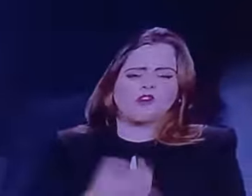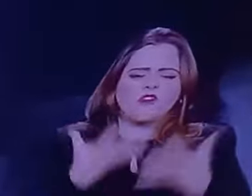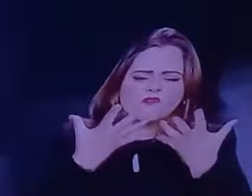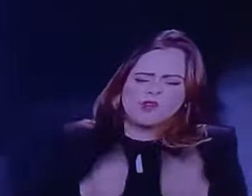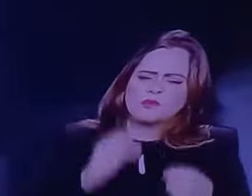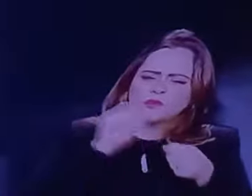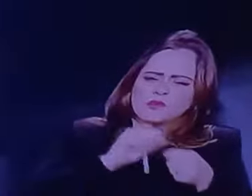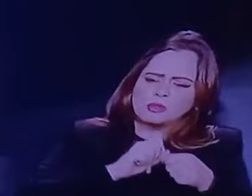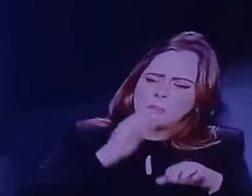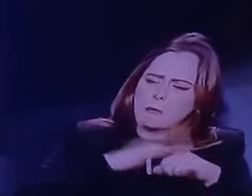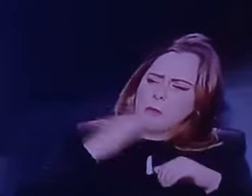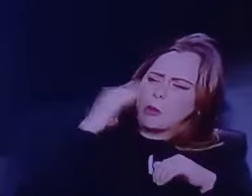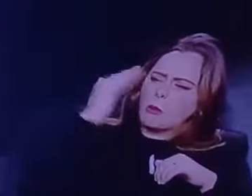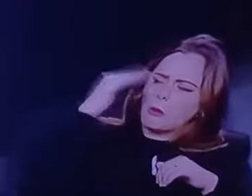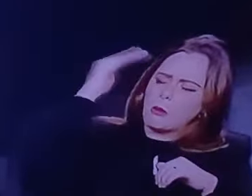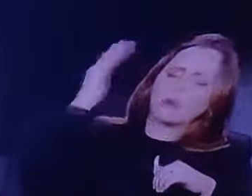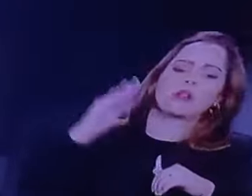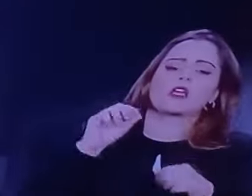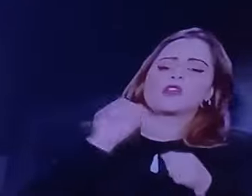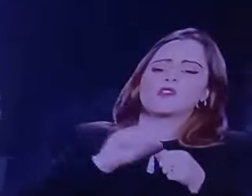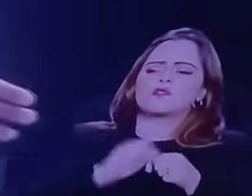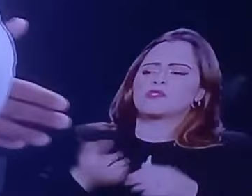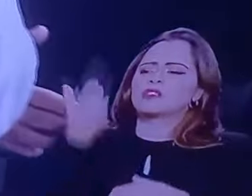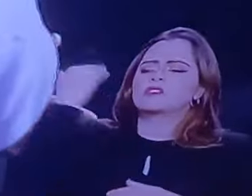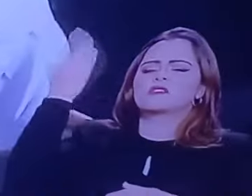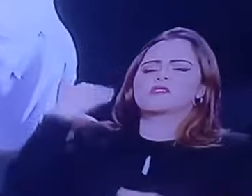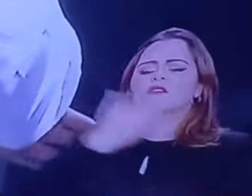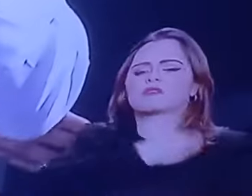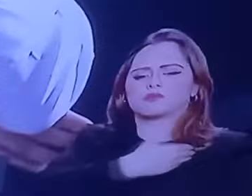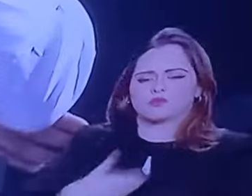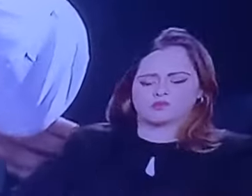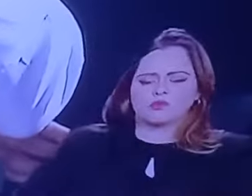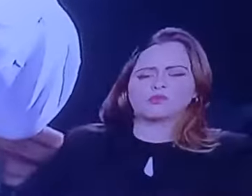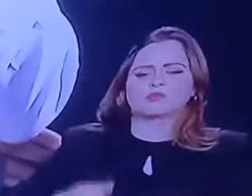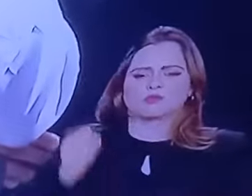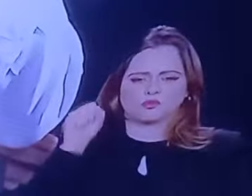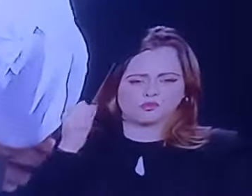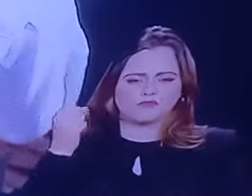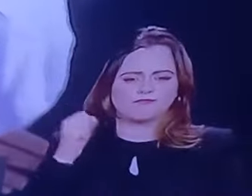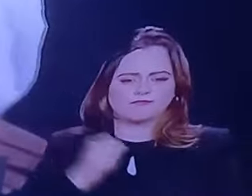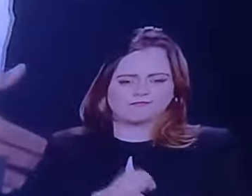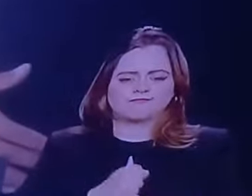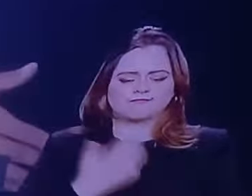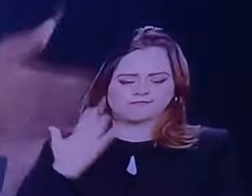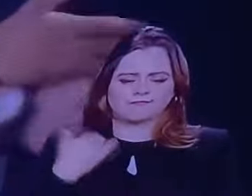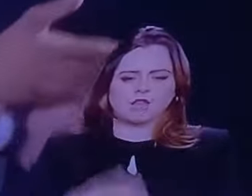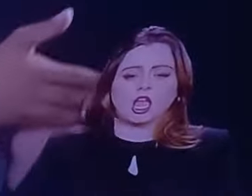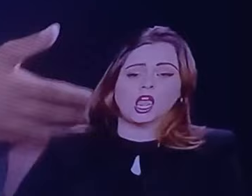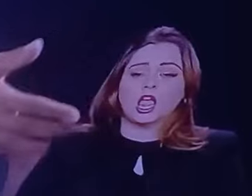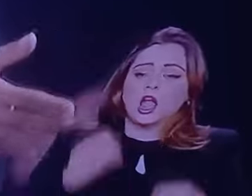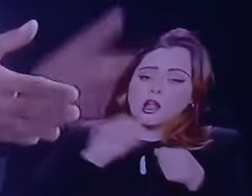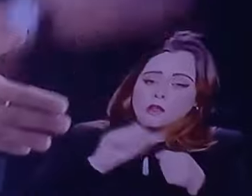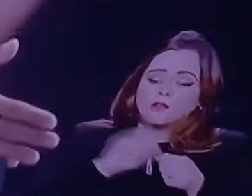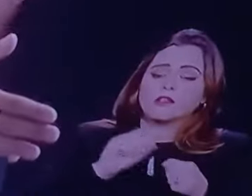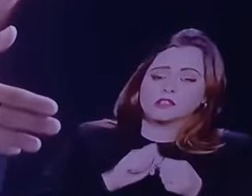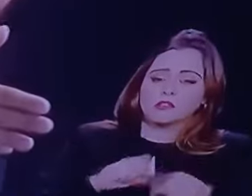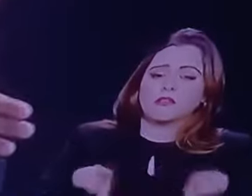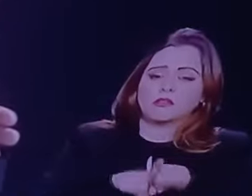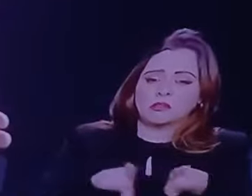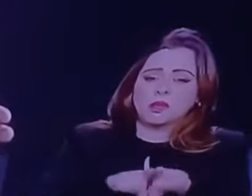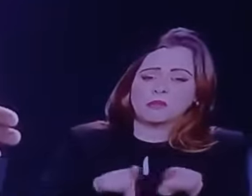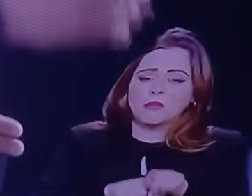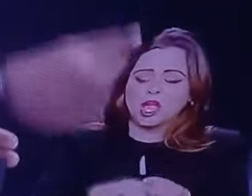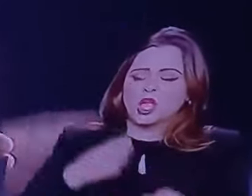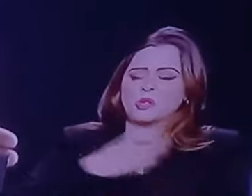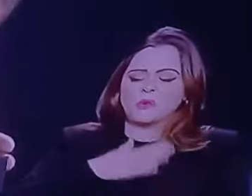fazer muito mais do que eu fiz nos primeiros 8 anos do meu mandato. E vou fazer... conta do